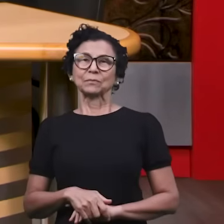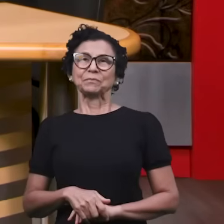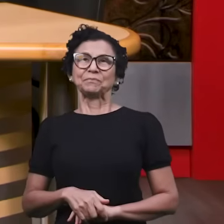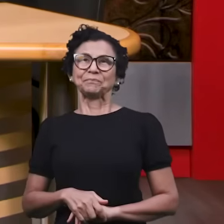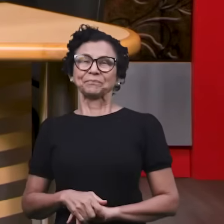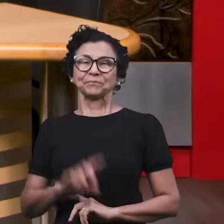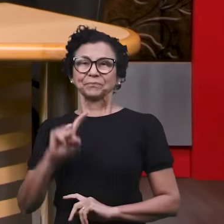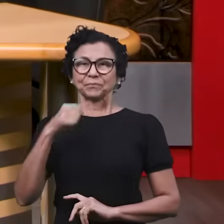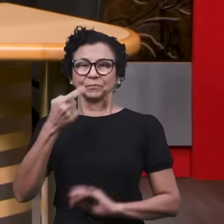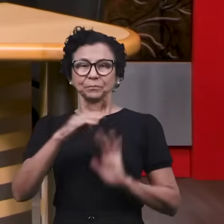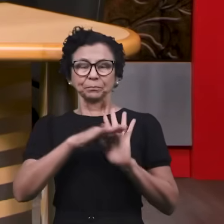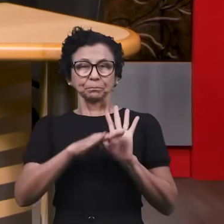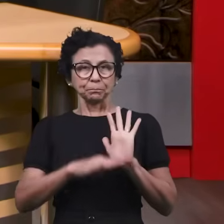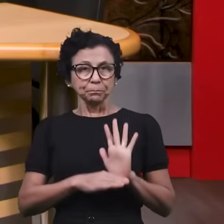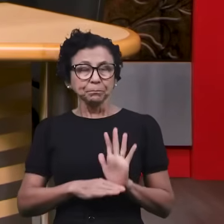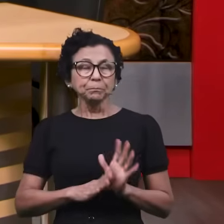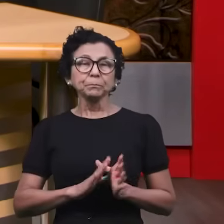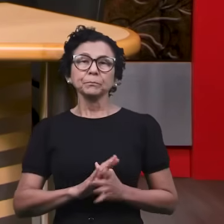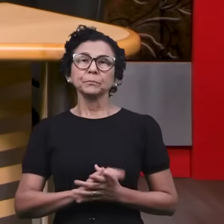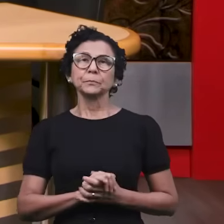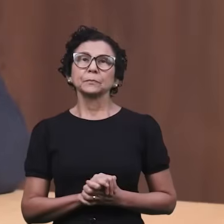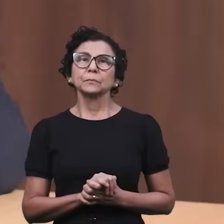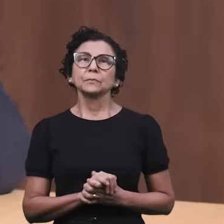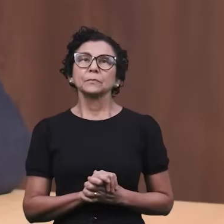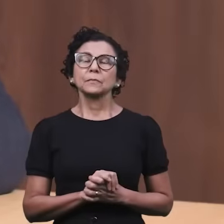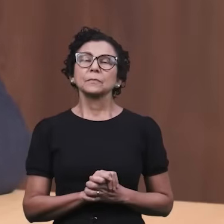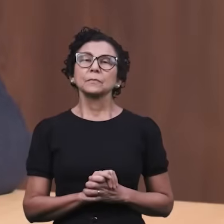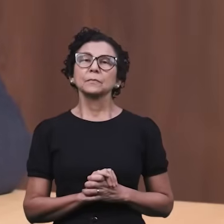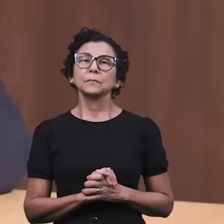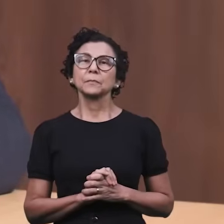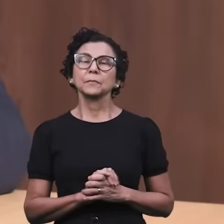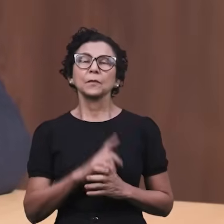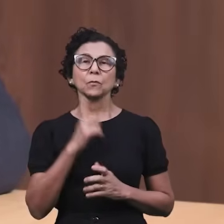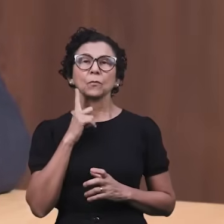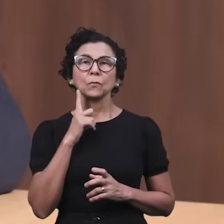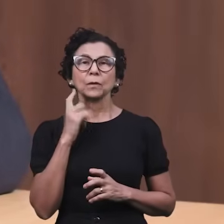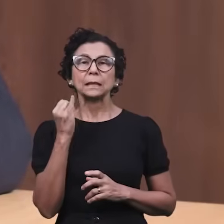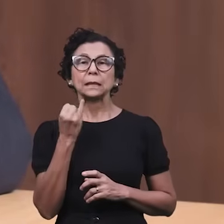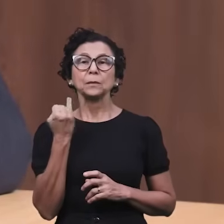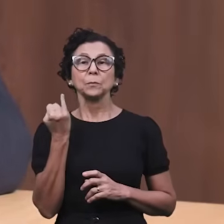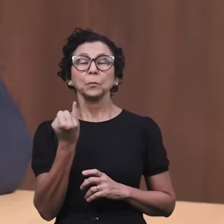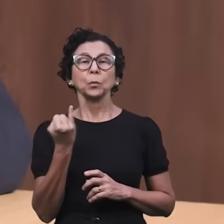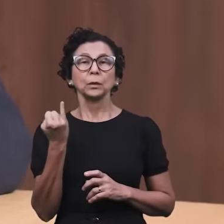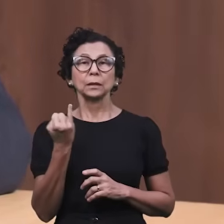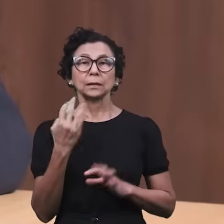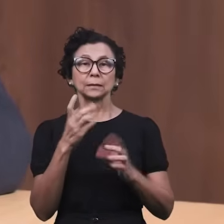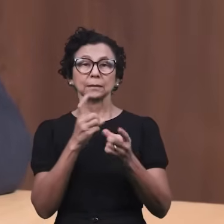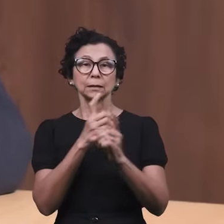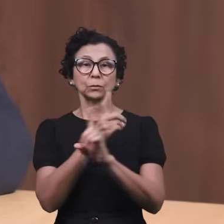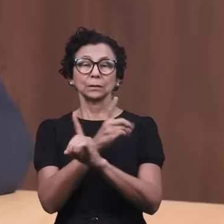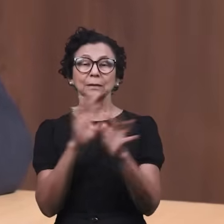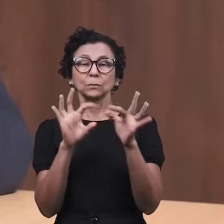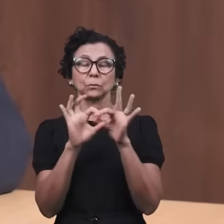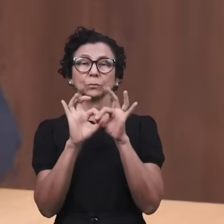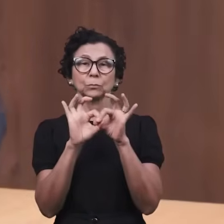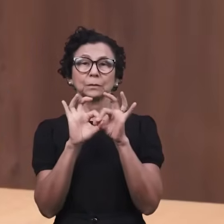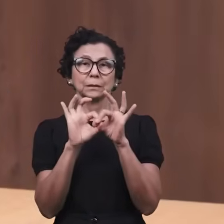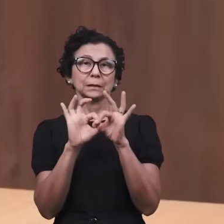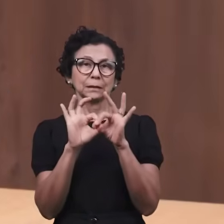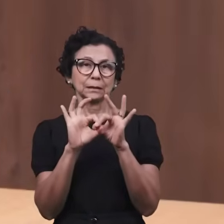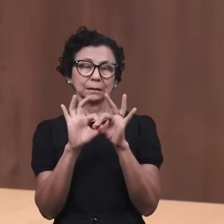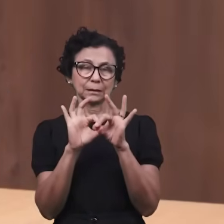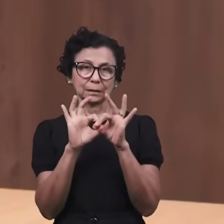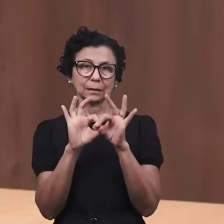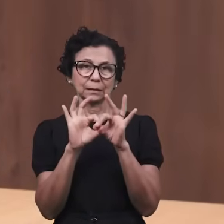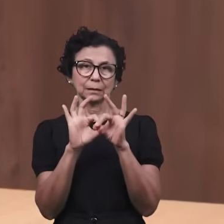e vamos no próximo programa falar a importância da unidade da doutrina, de como que